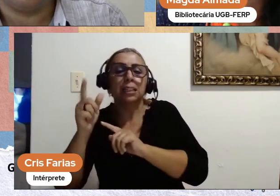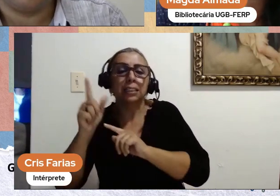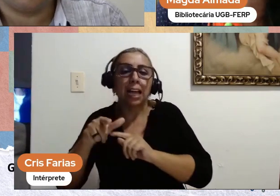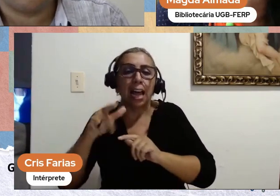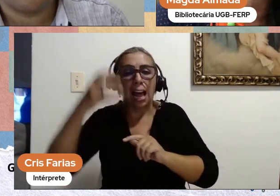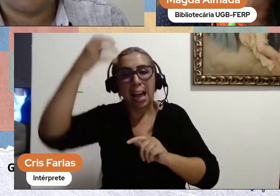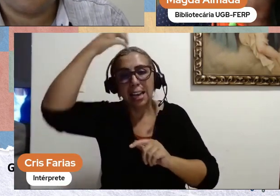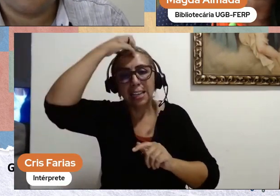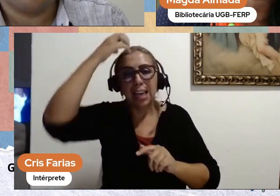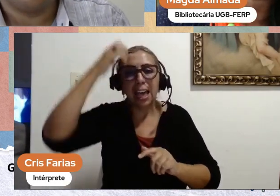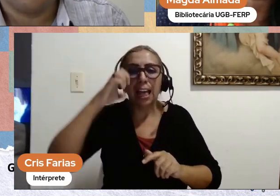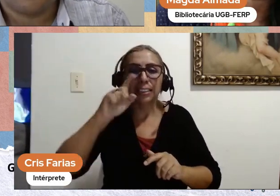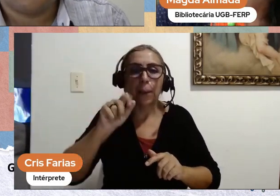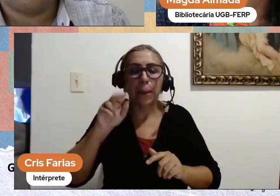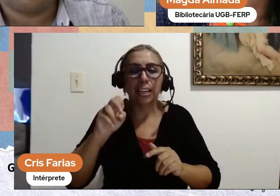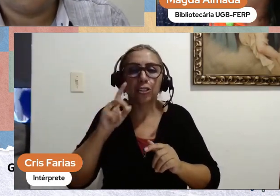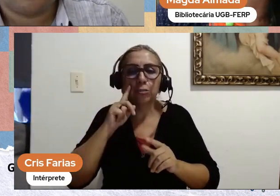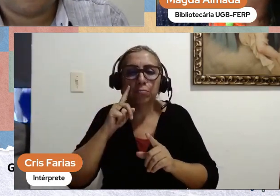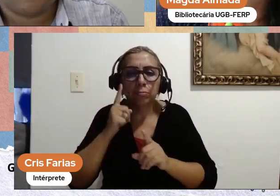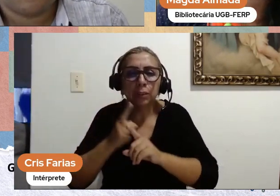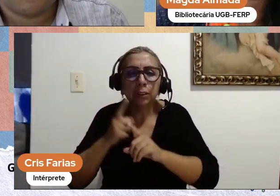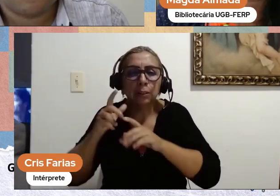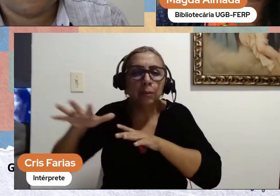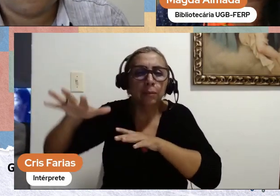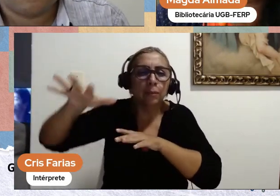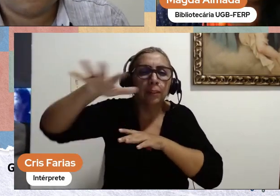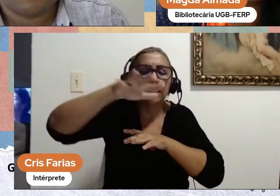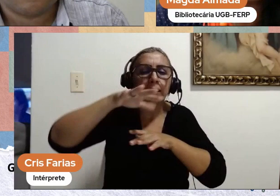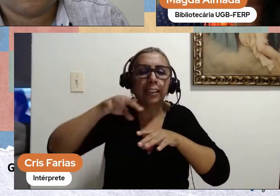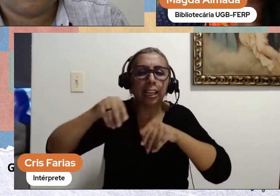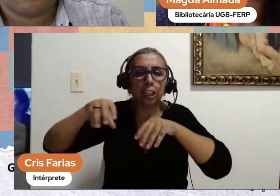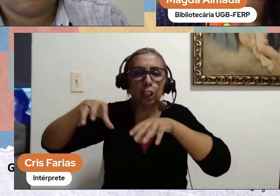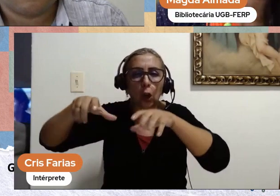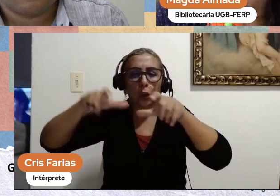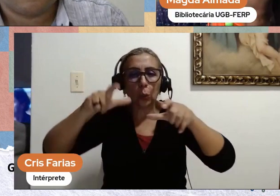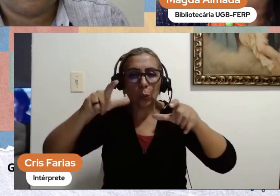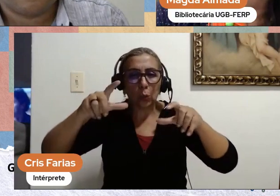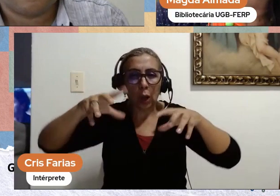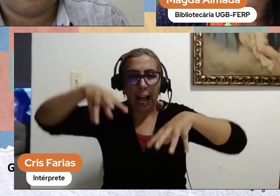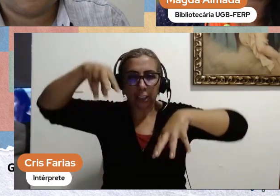né? Ou praticamente a maioria do território do Castelo Markburg,